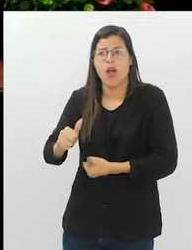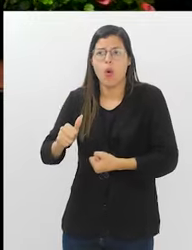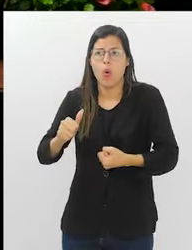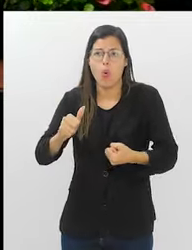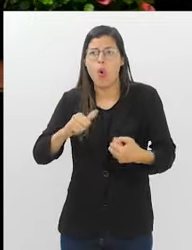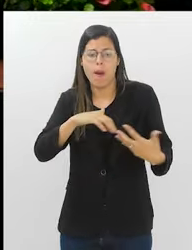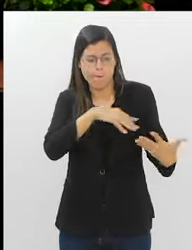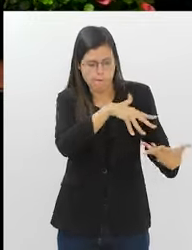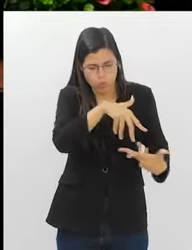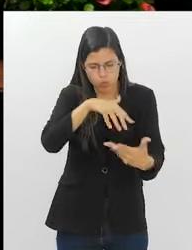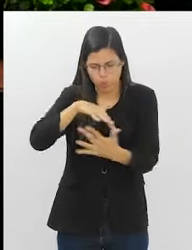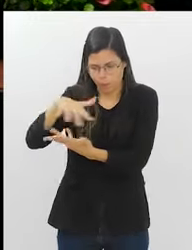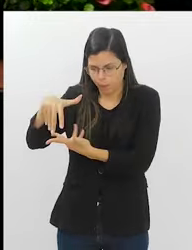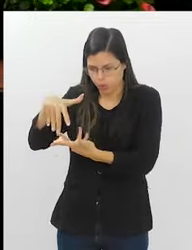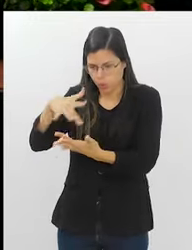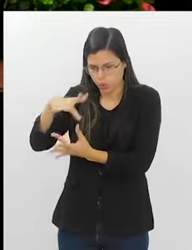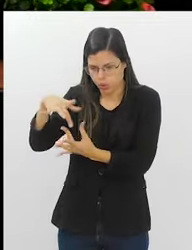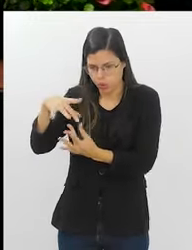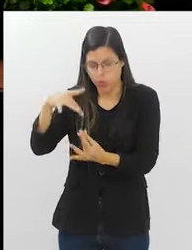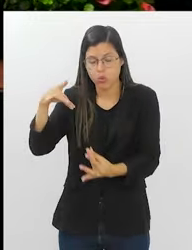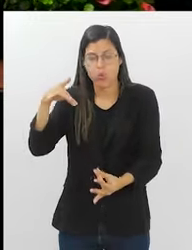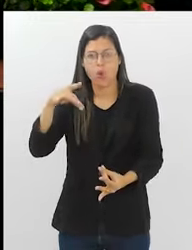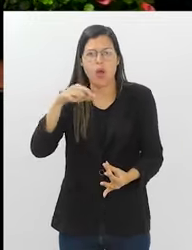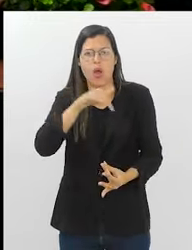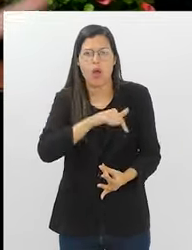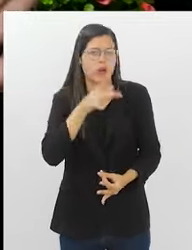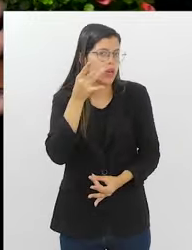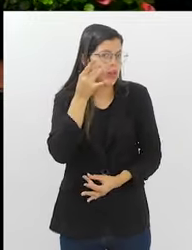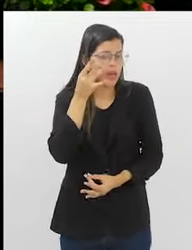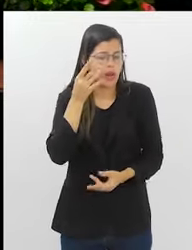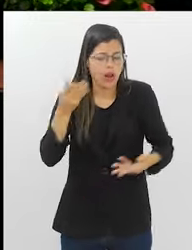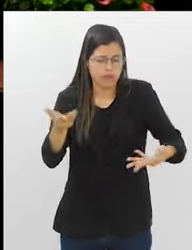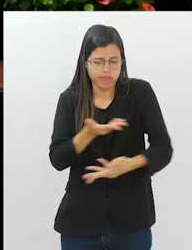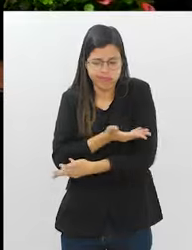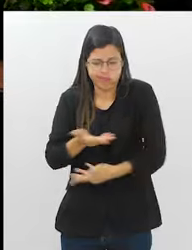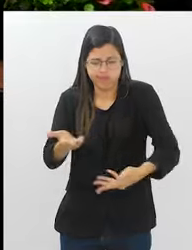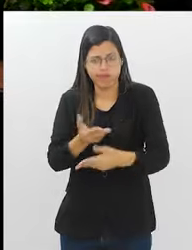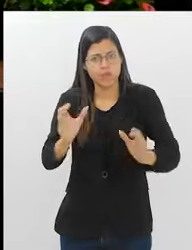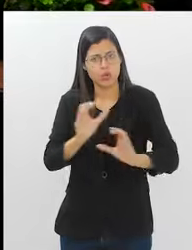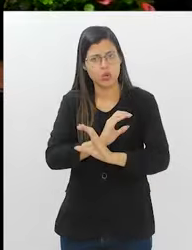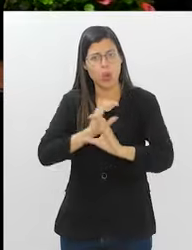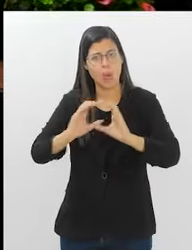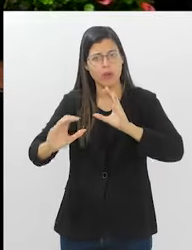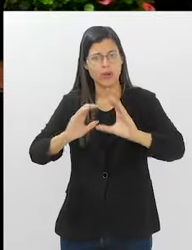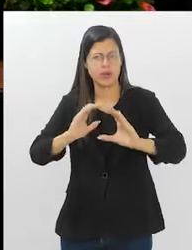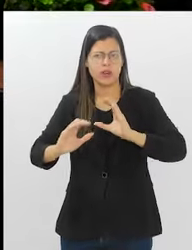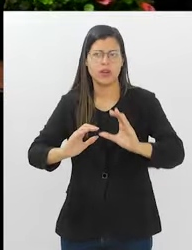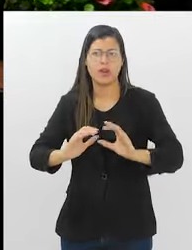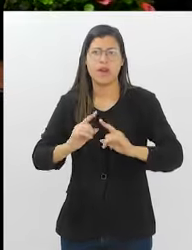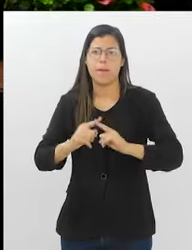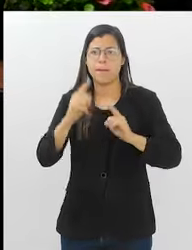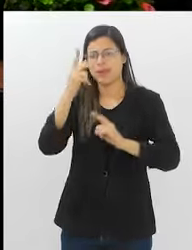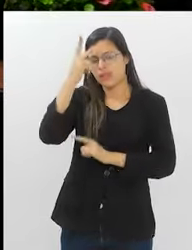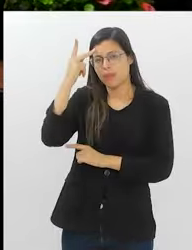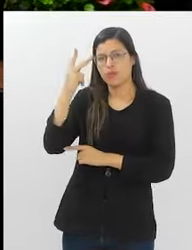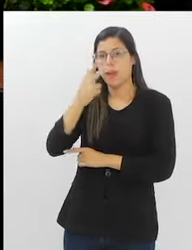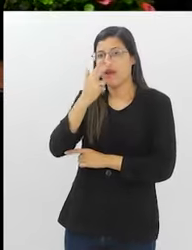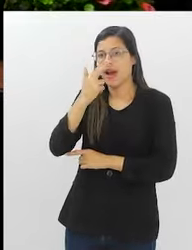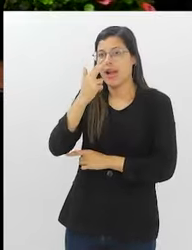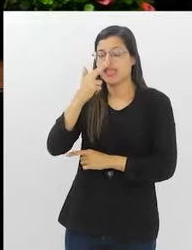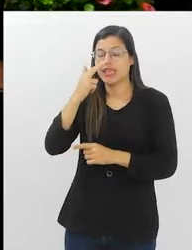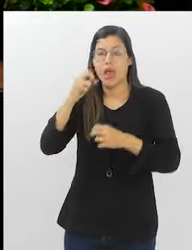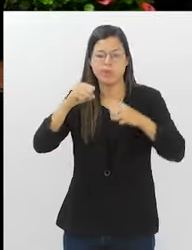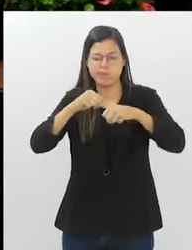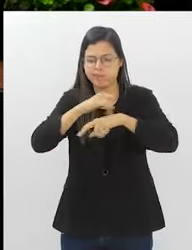paralelos que se intercomunicam o tempo todo. Mas aí a pessoa joga no sobrenatural, no